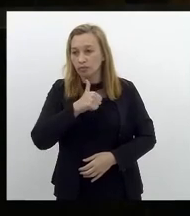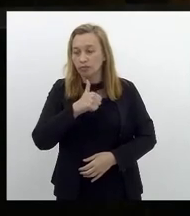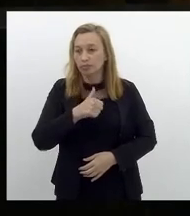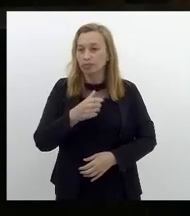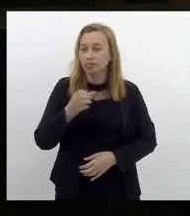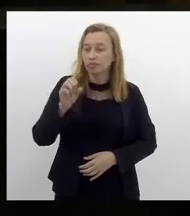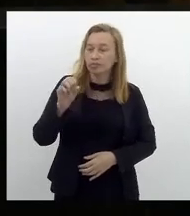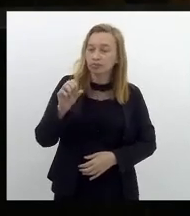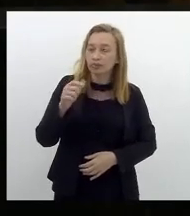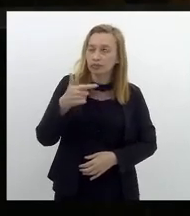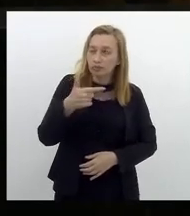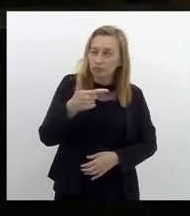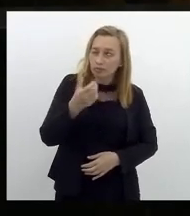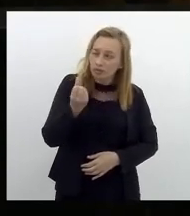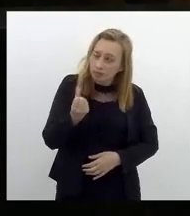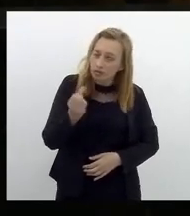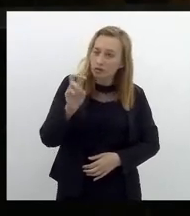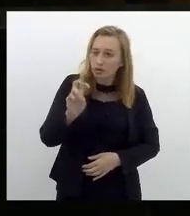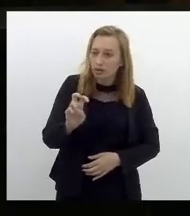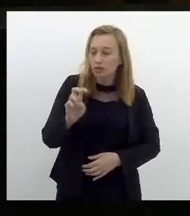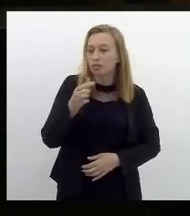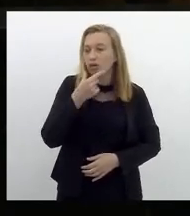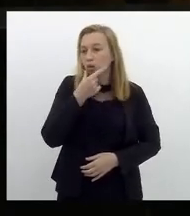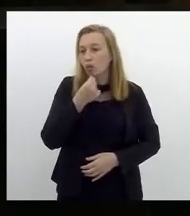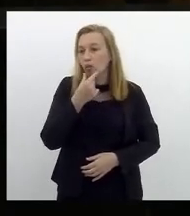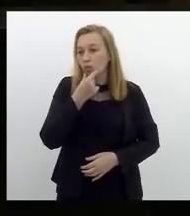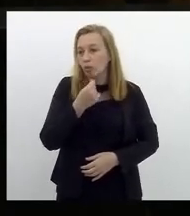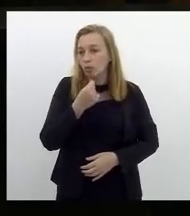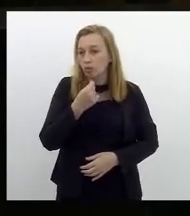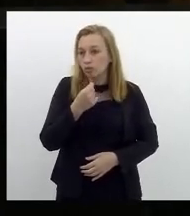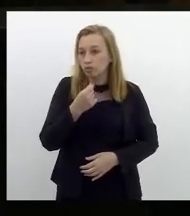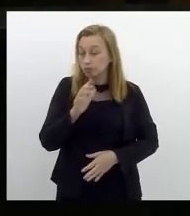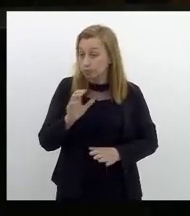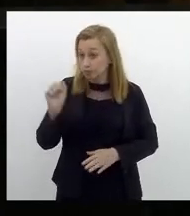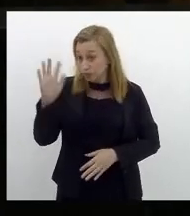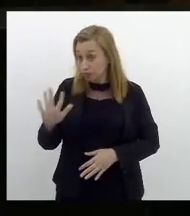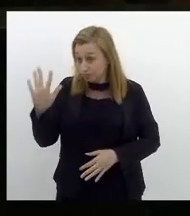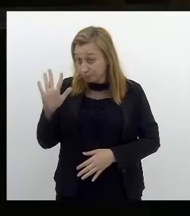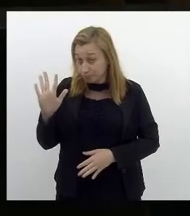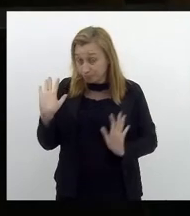e 65 anos de idade para os homens. Isso é um preceito geral.